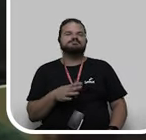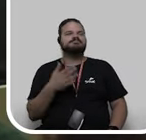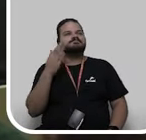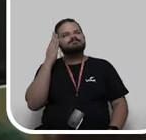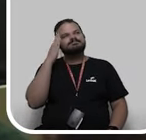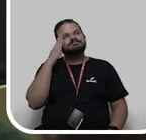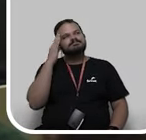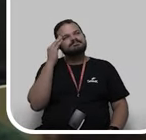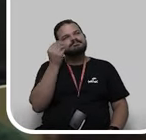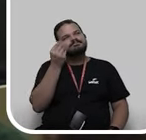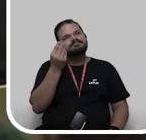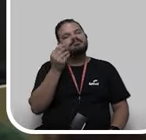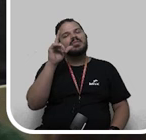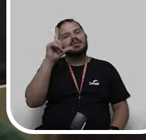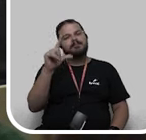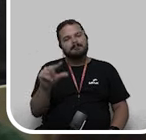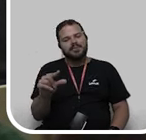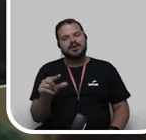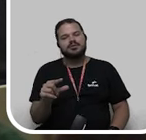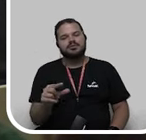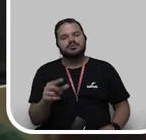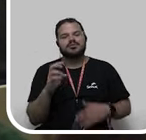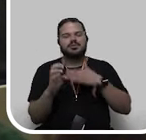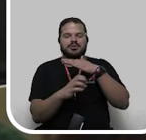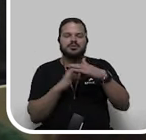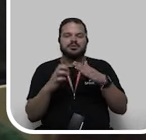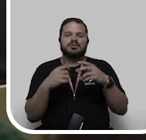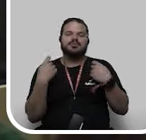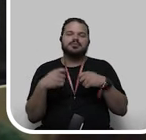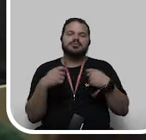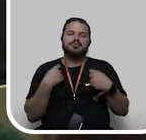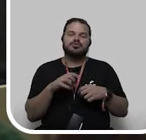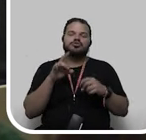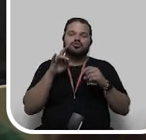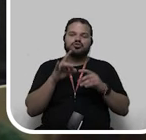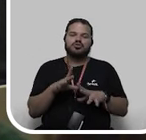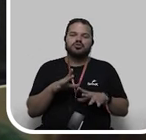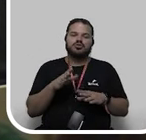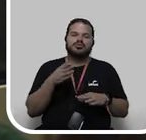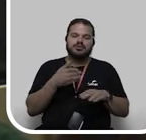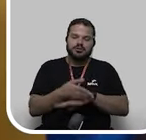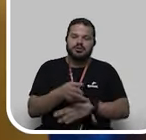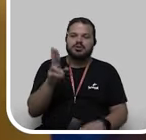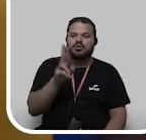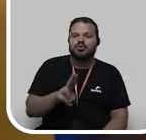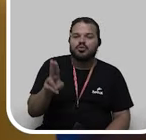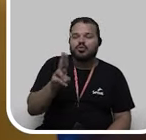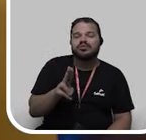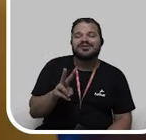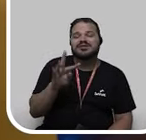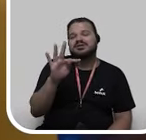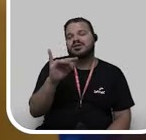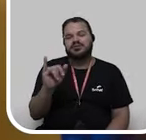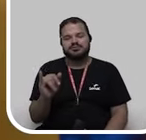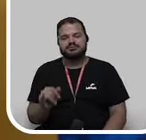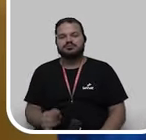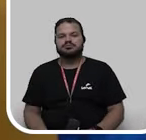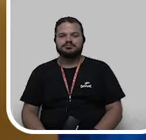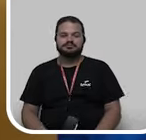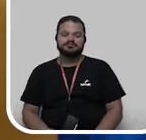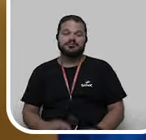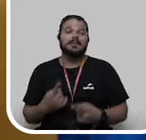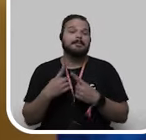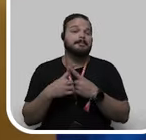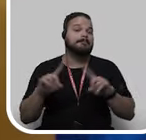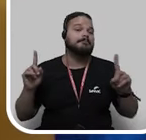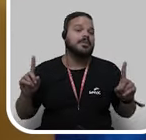porque as empresas entendem que precisa fazer conscientização somente para quem é usuário de TI. Mas e a